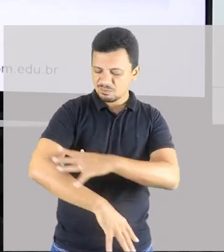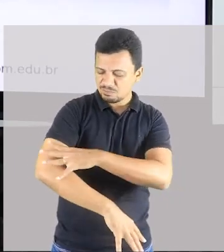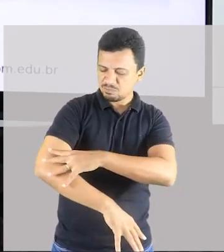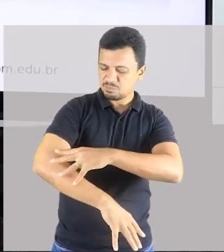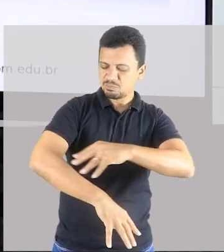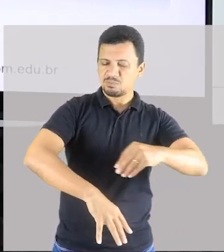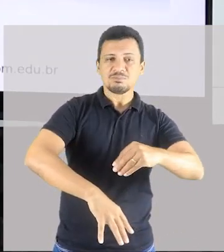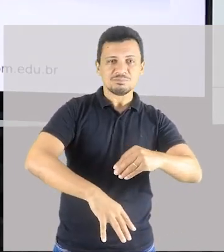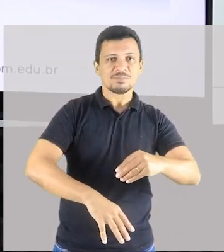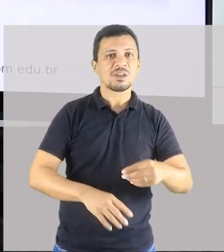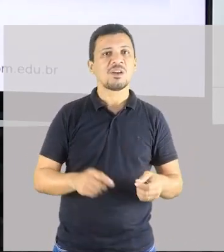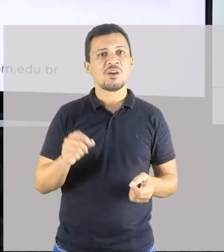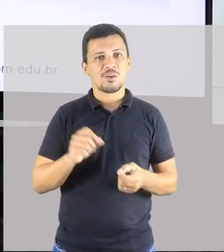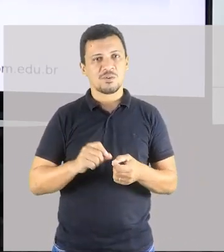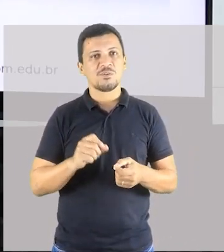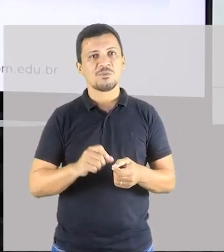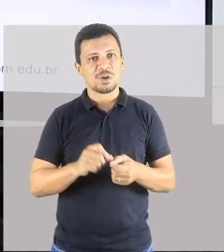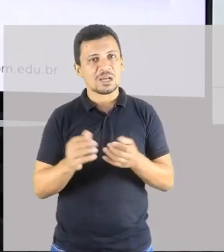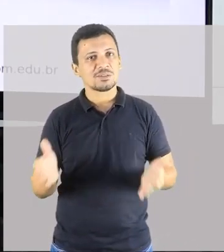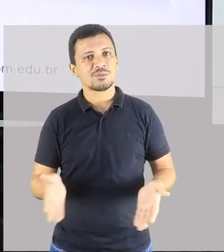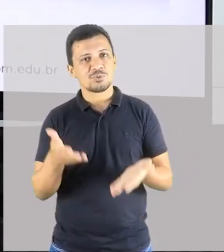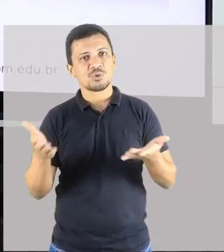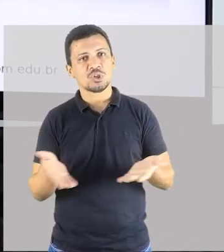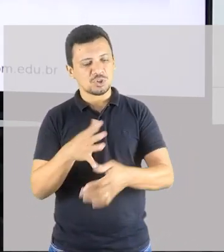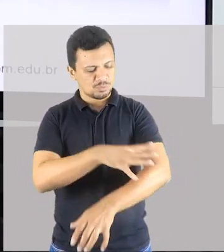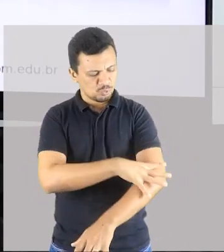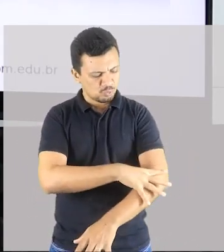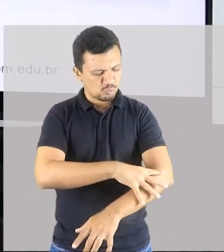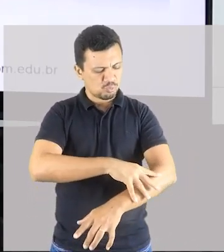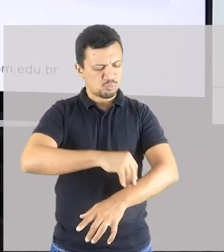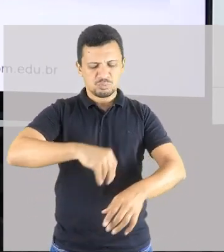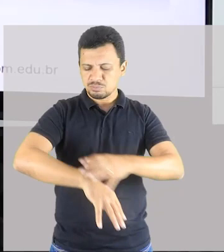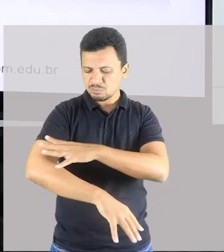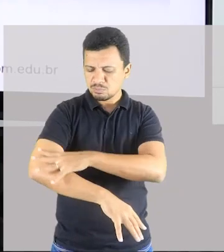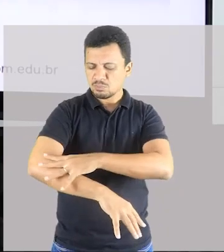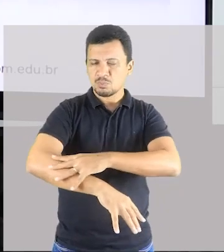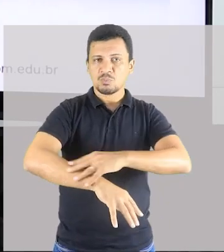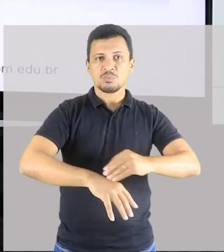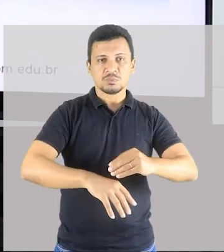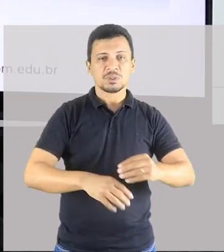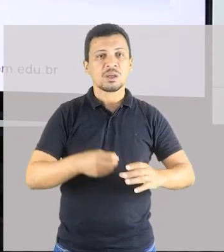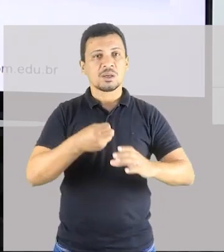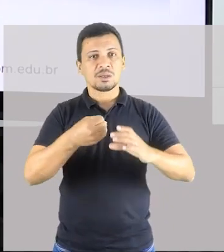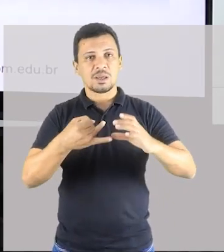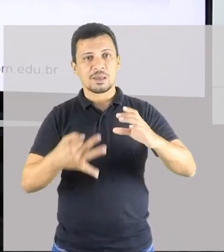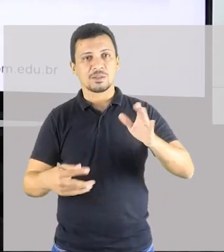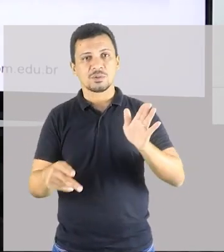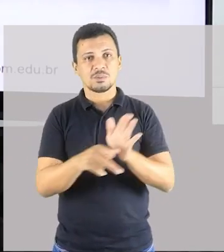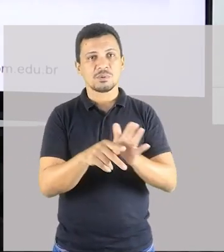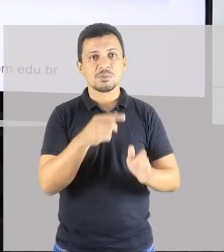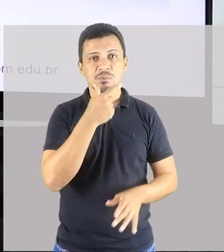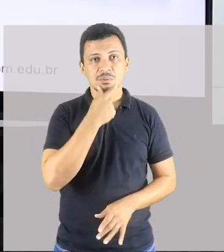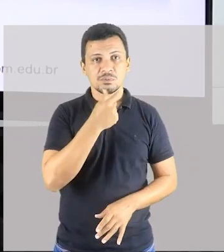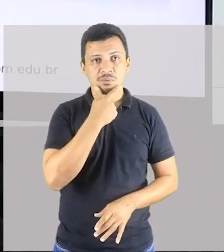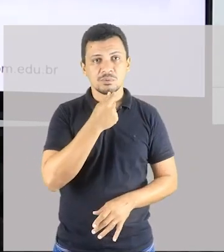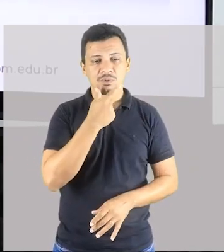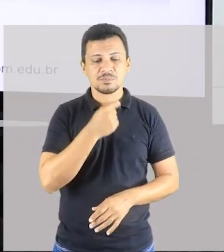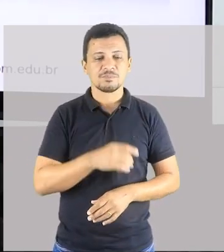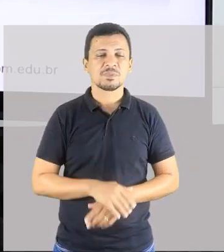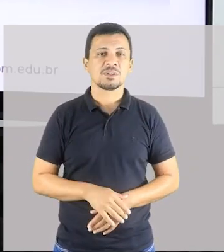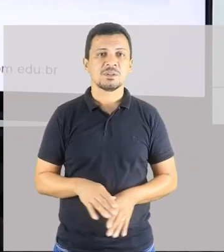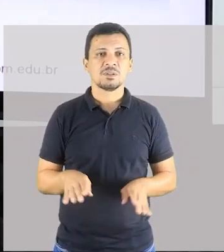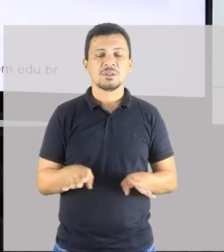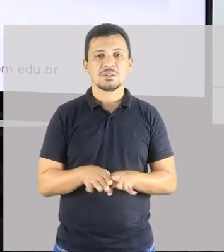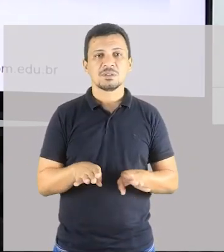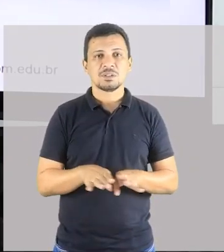a testosterona ele estimula essa característica masculina, que é o crescimento de pelo. Ela vai ter